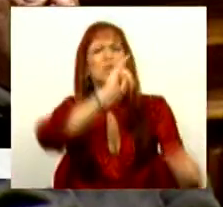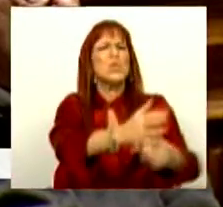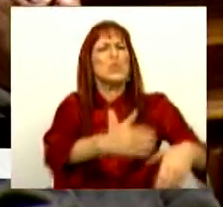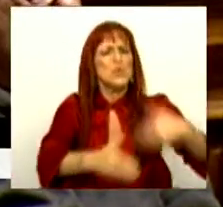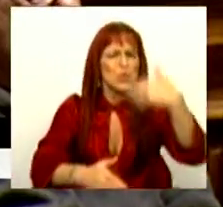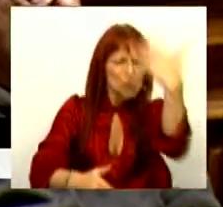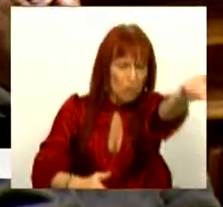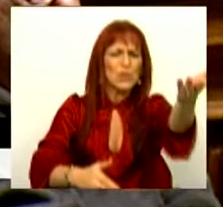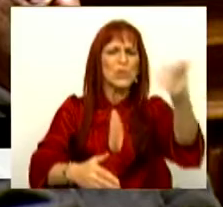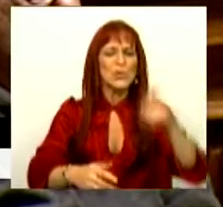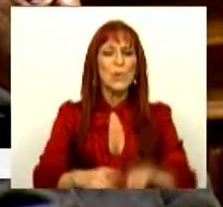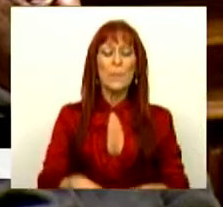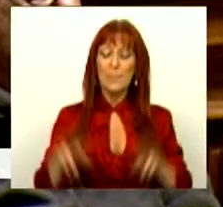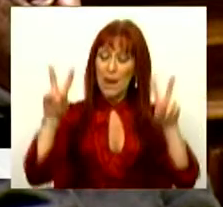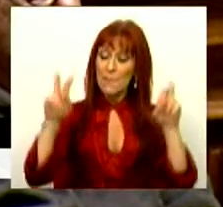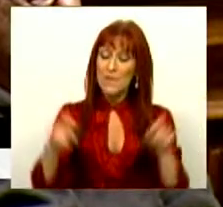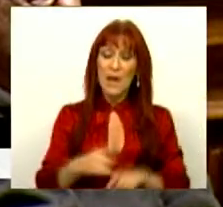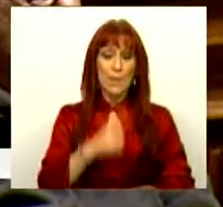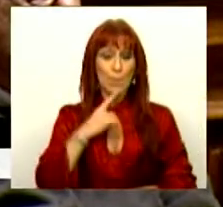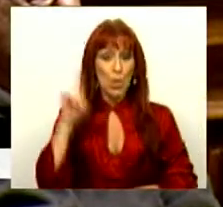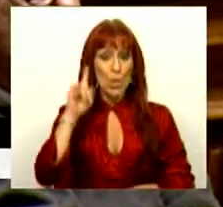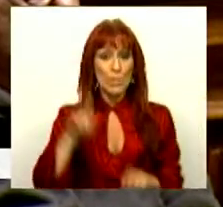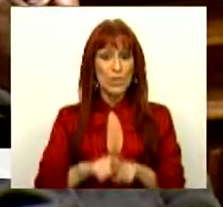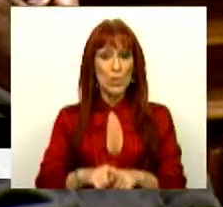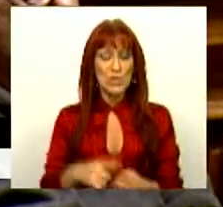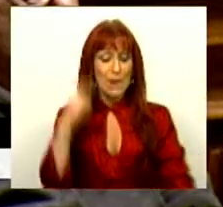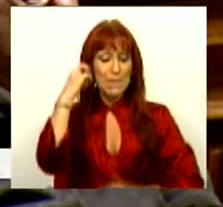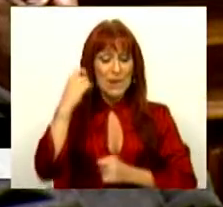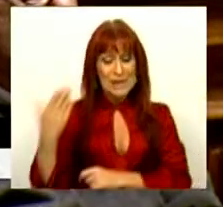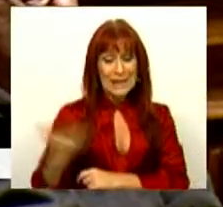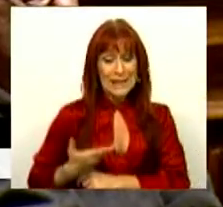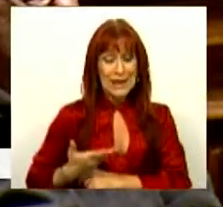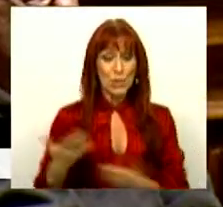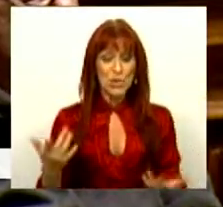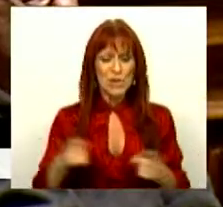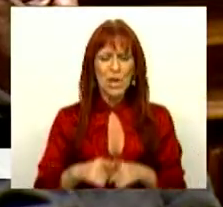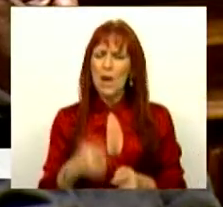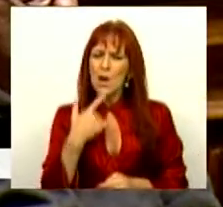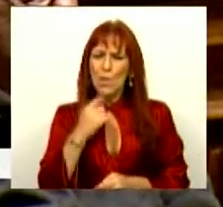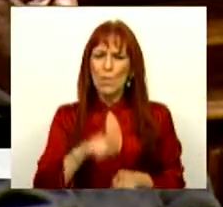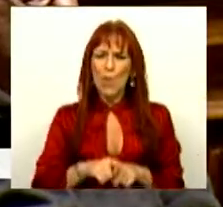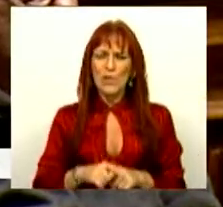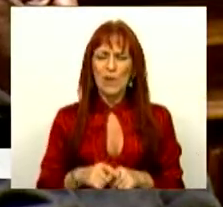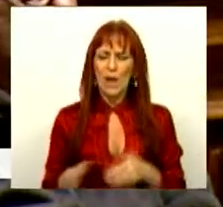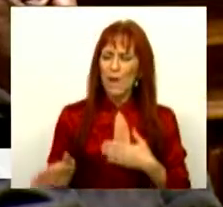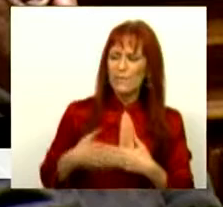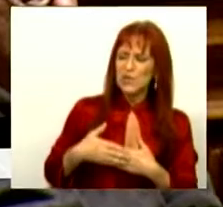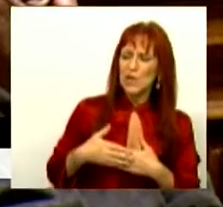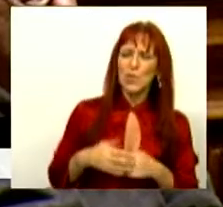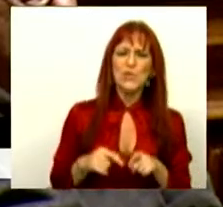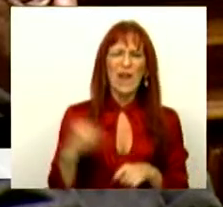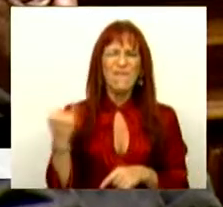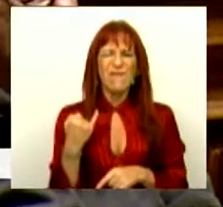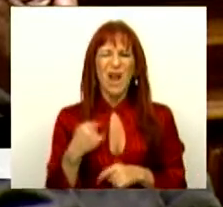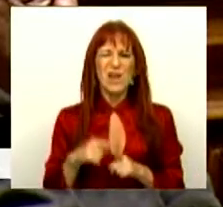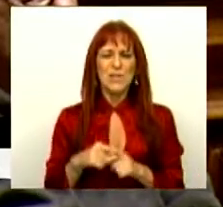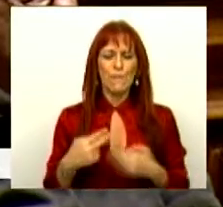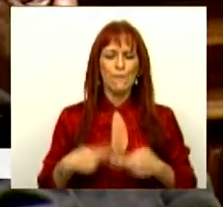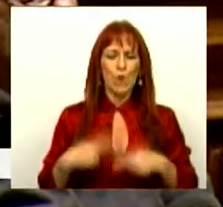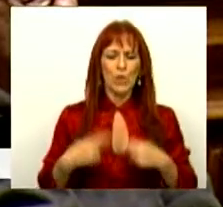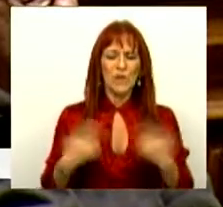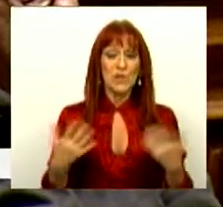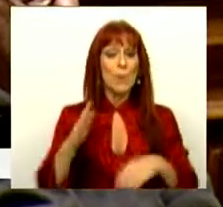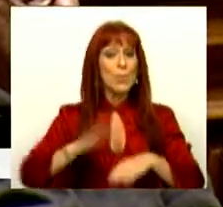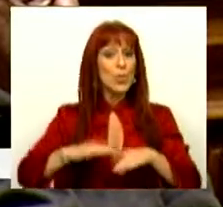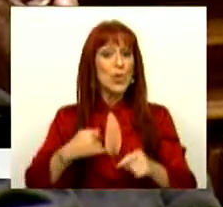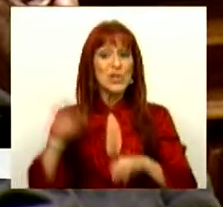outros? Em matéria tão importante de ponderação de direitos, não podemos fechar-nos em falsas fronteiras. Por